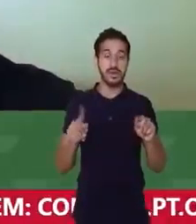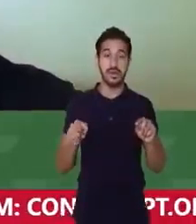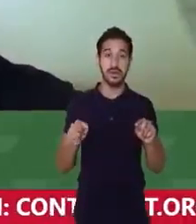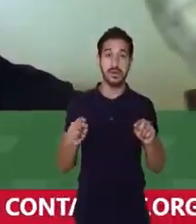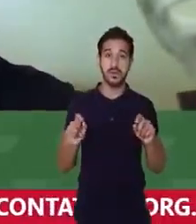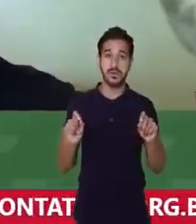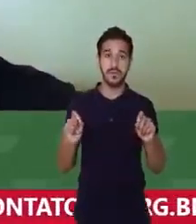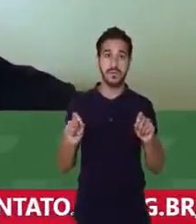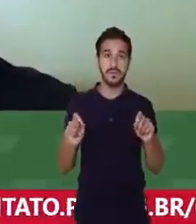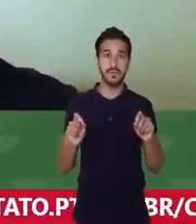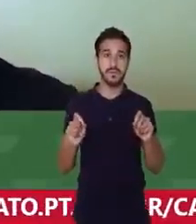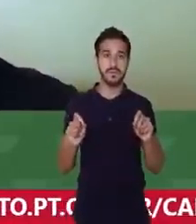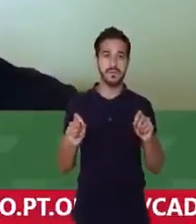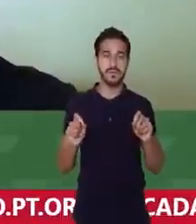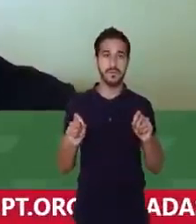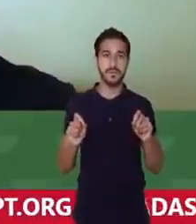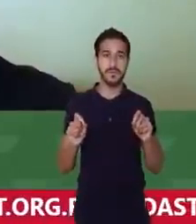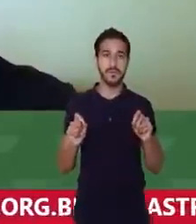é